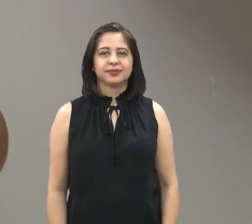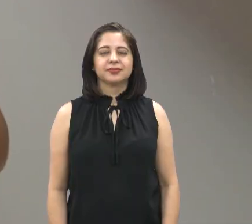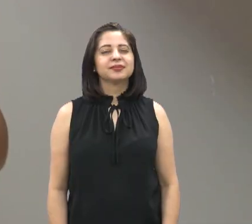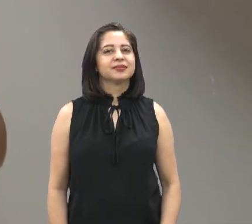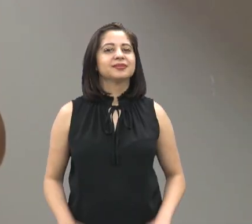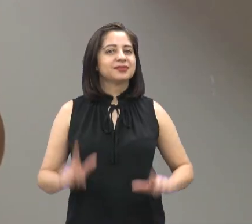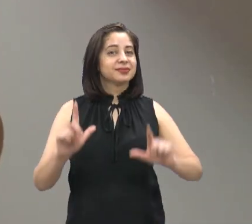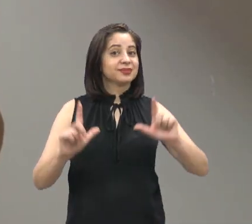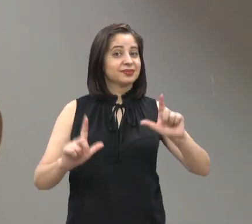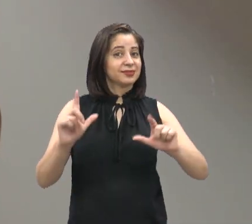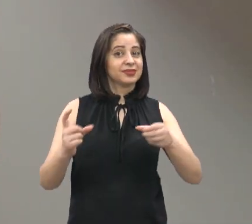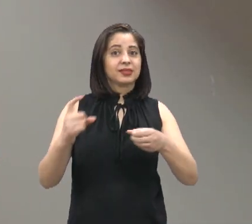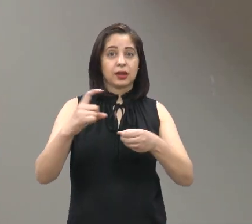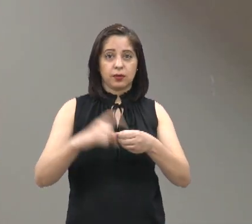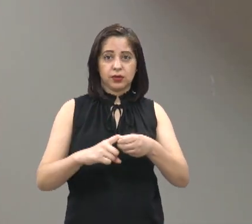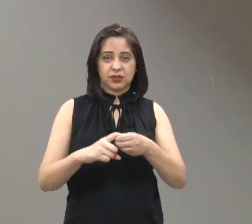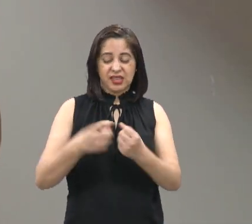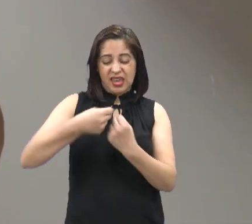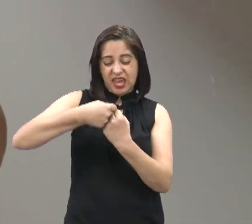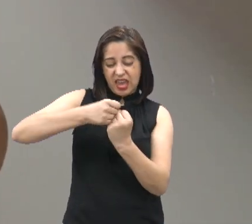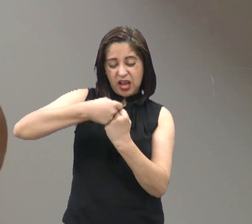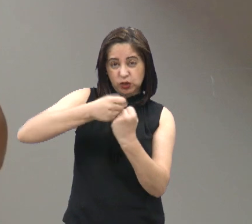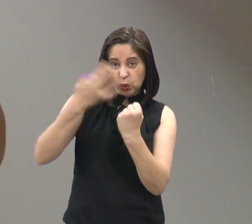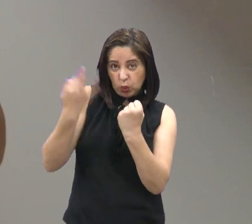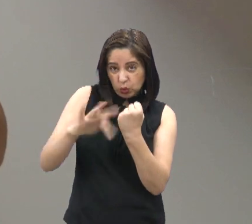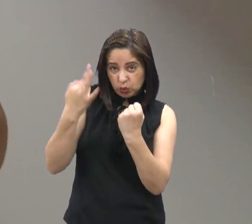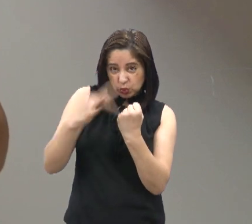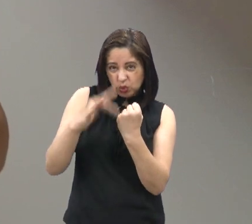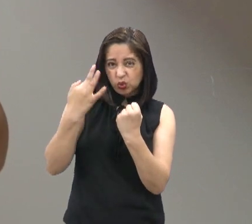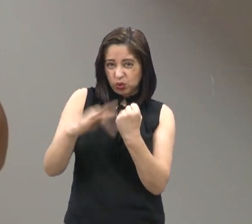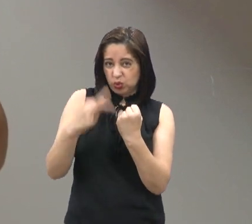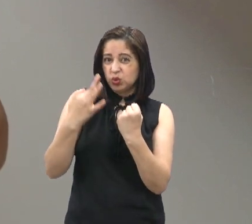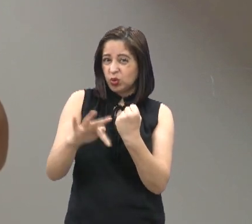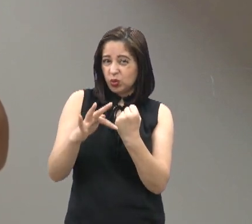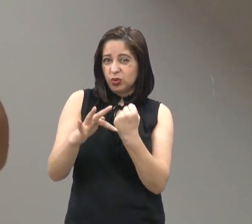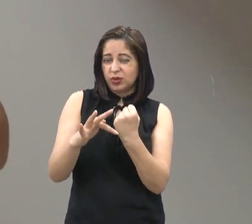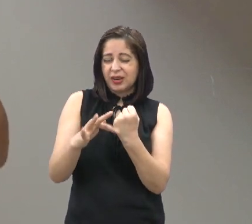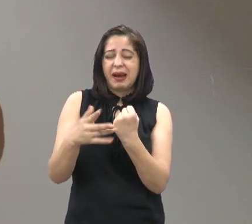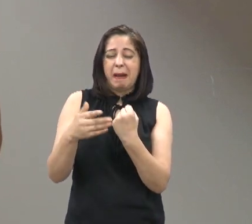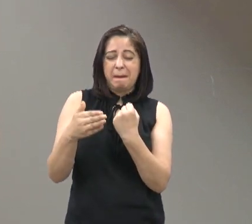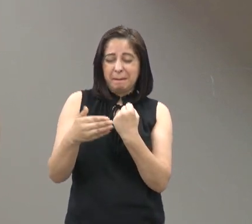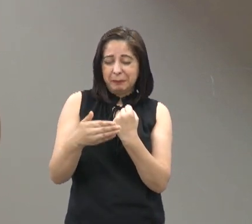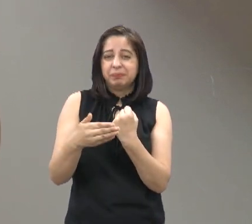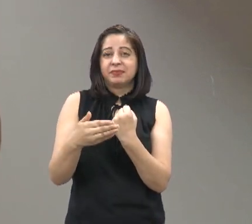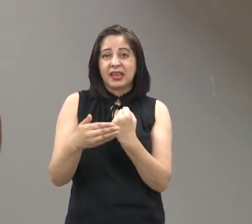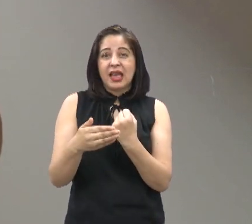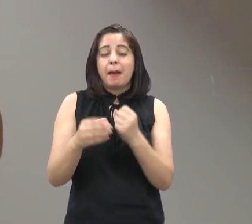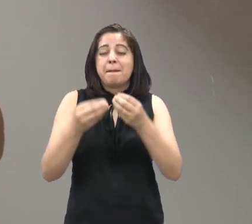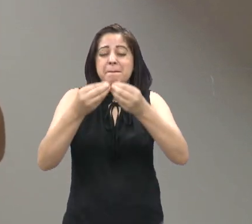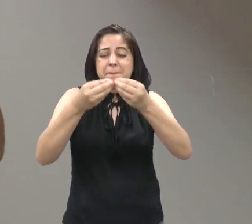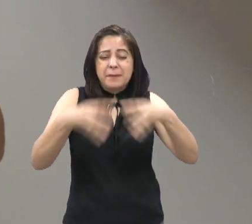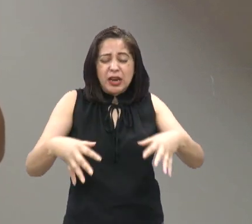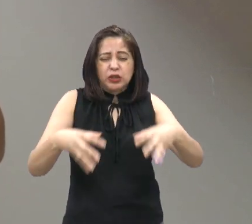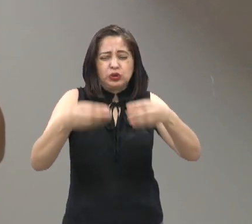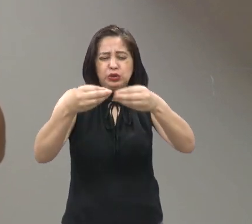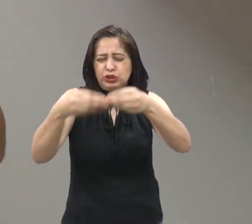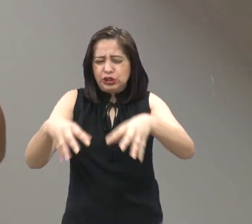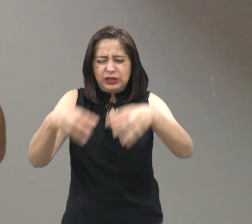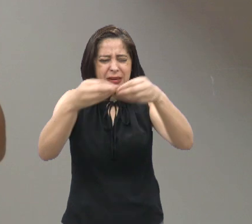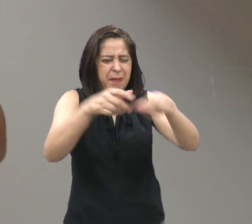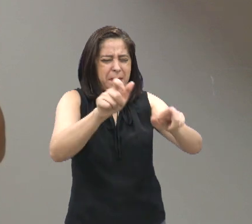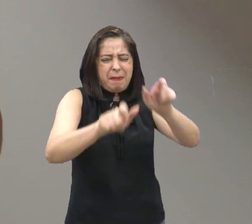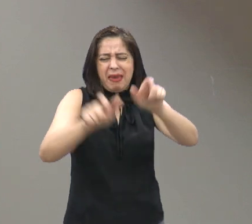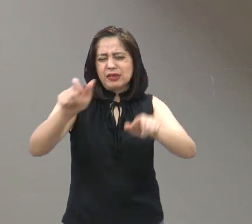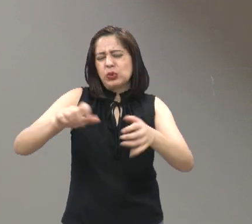Estamos de volta. Dores nas juntas, também conhecidas como doenças articulares, afetam milhões de pessoas em todo